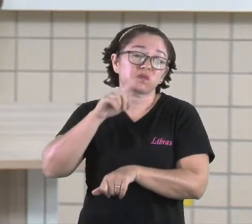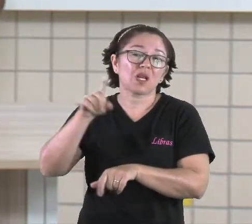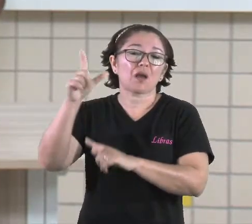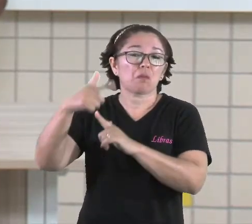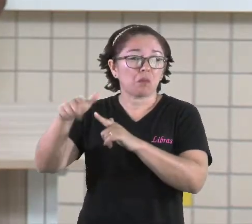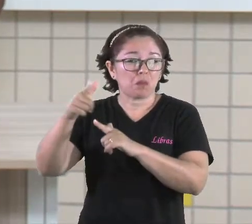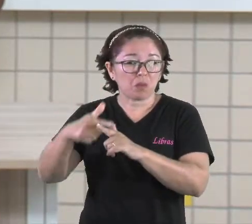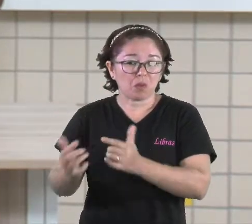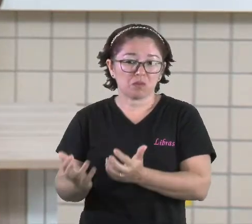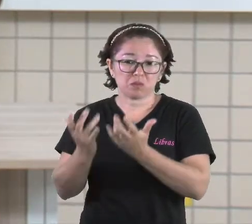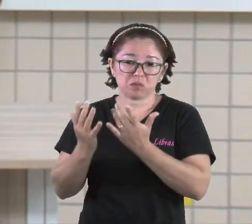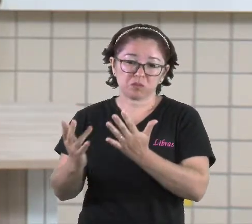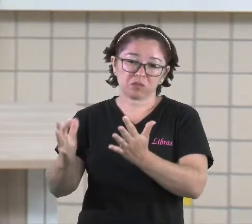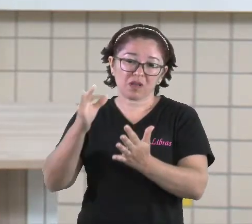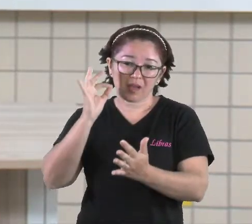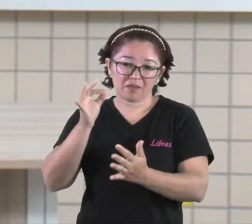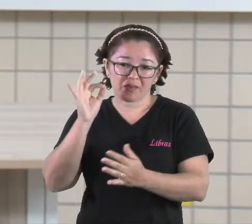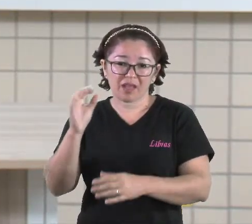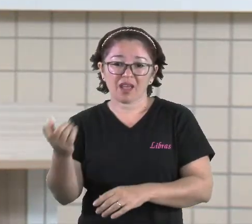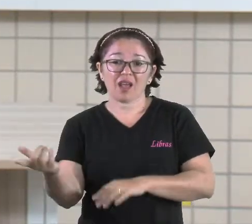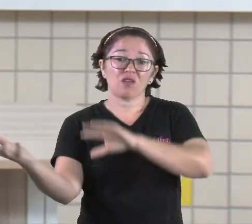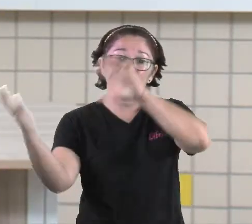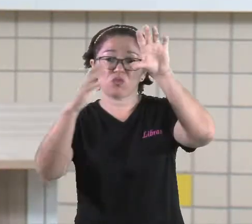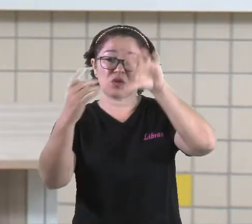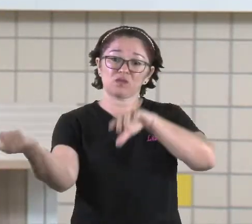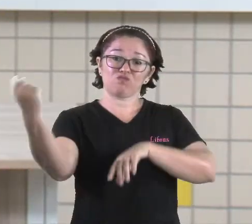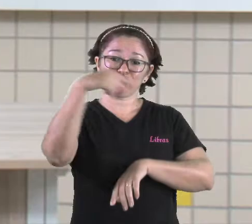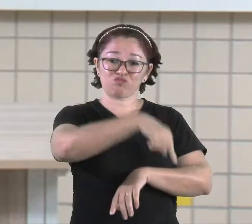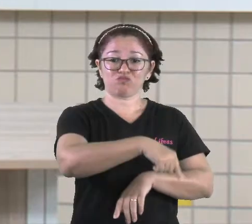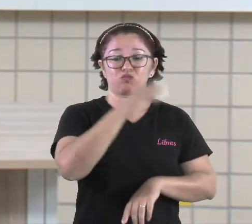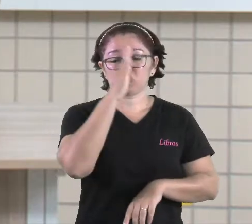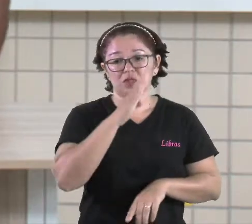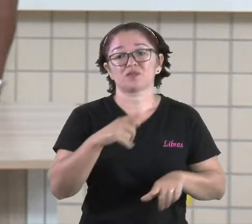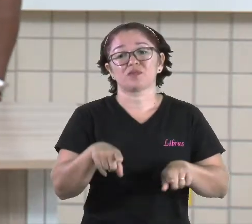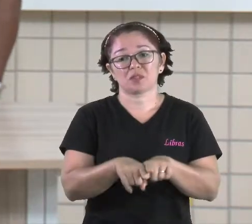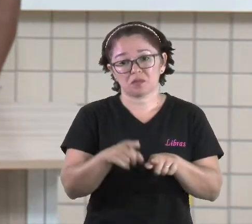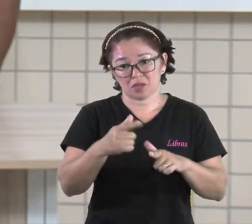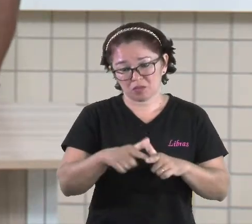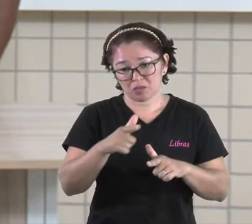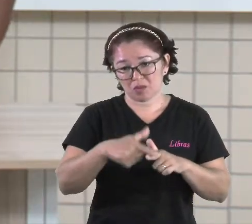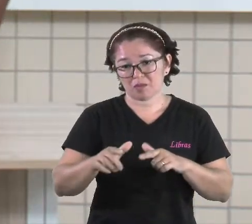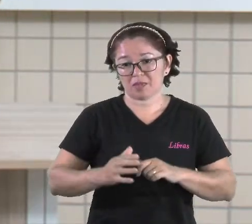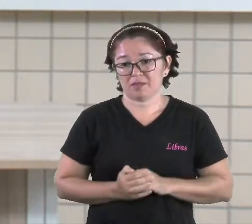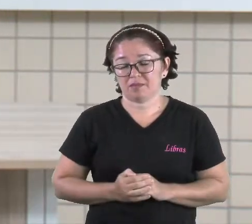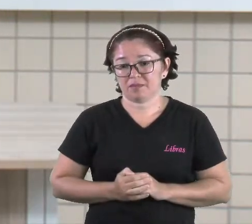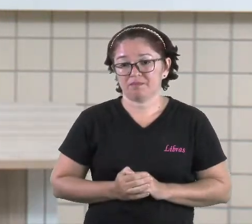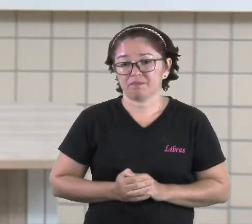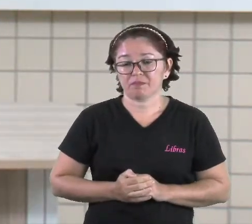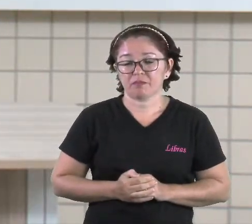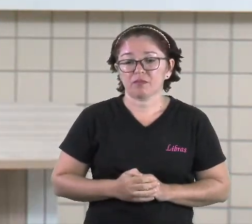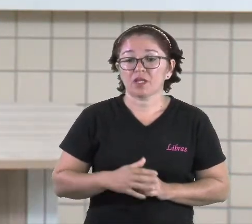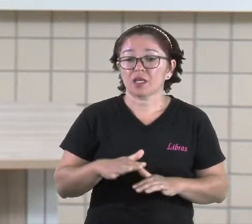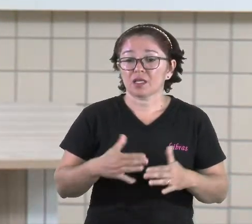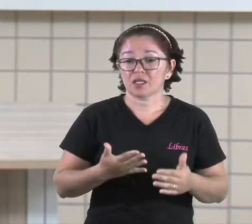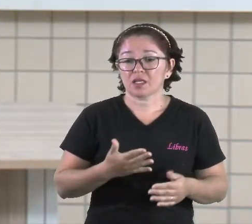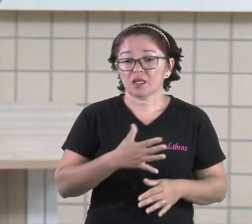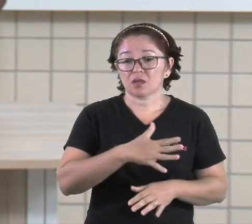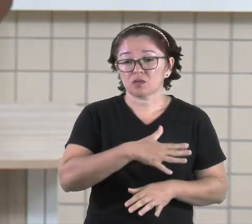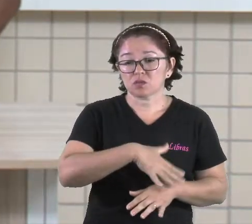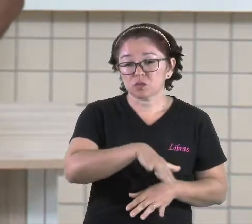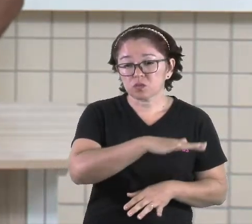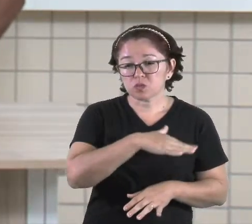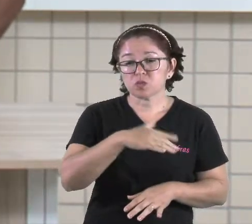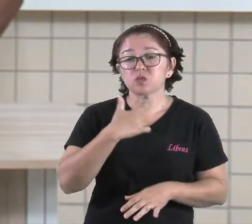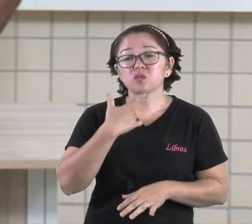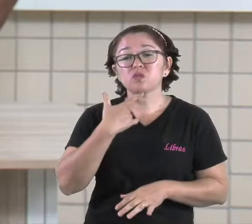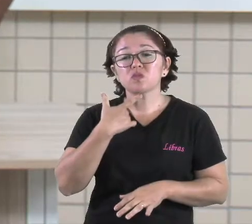cafeicultores, principalmente paulistas, estavam desejosos de manter o poder da presidência da República. Então, Washington